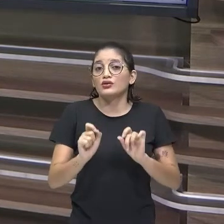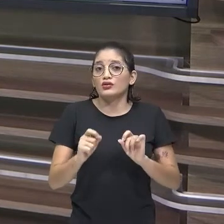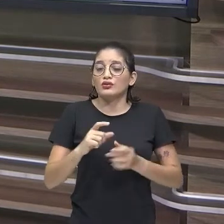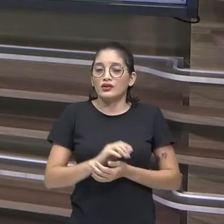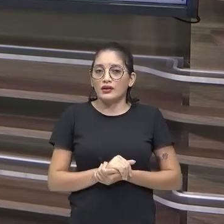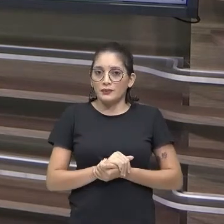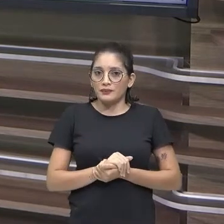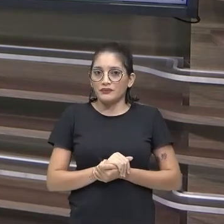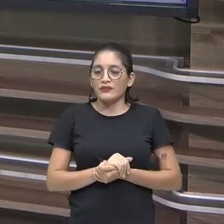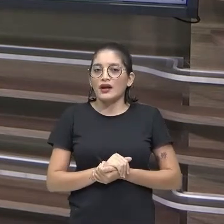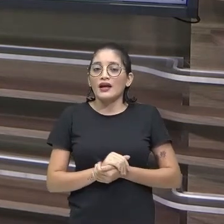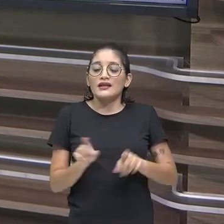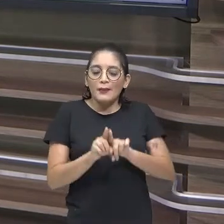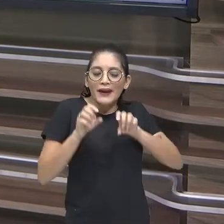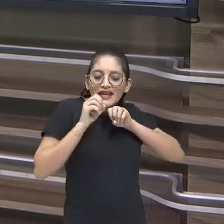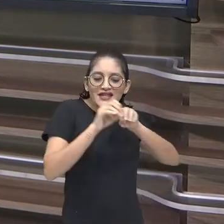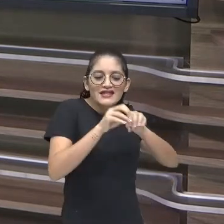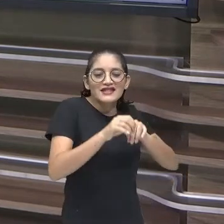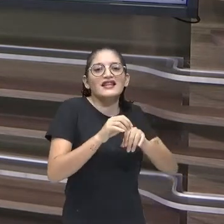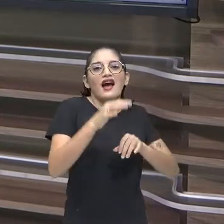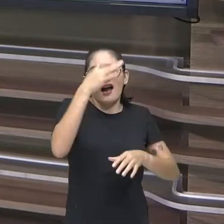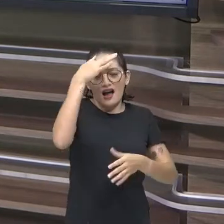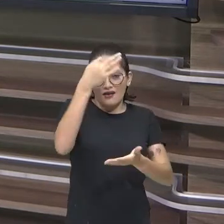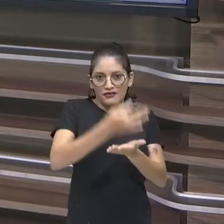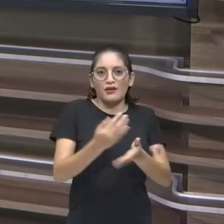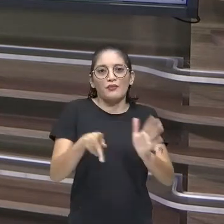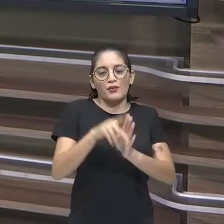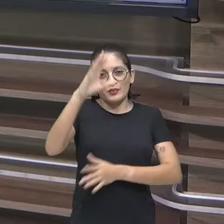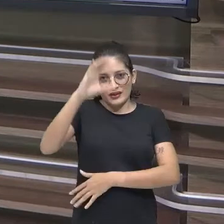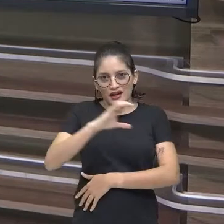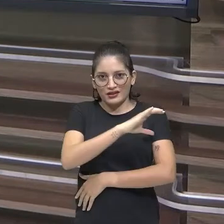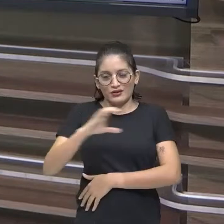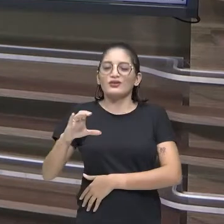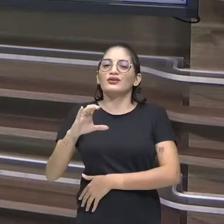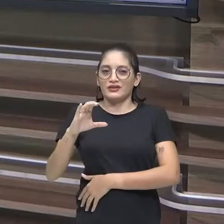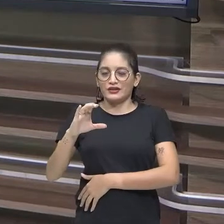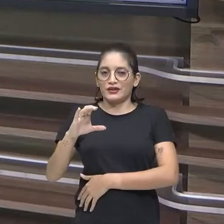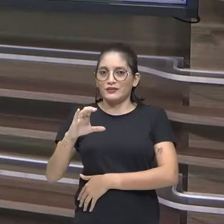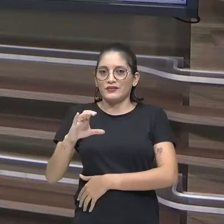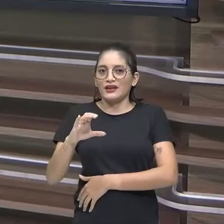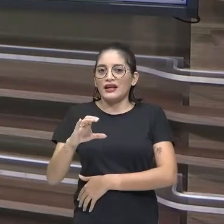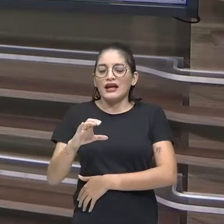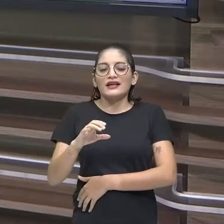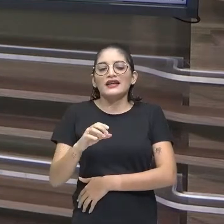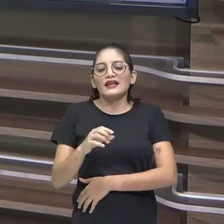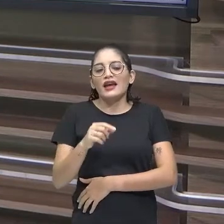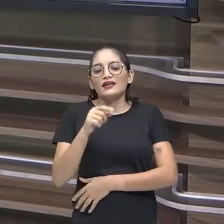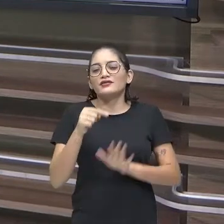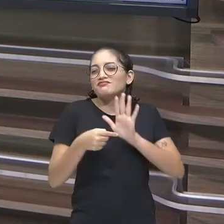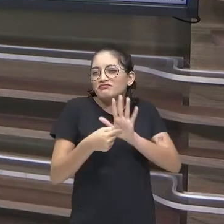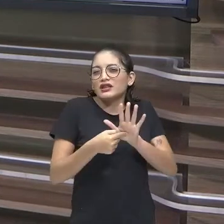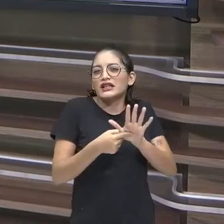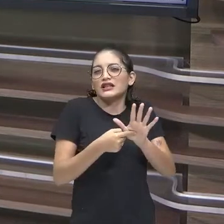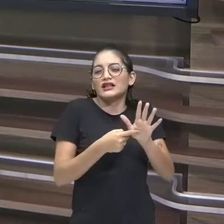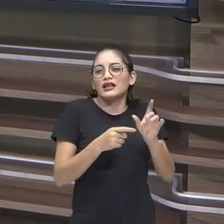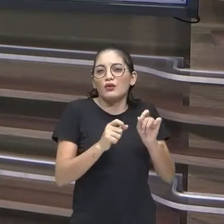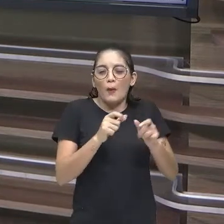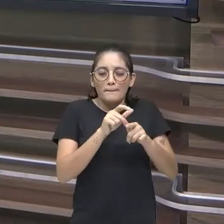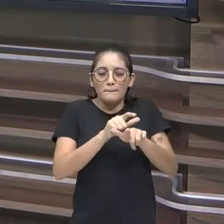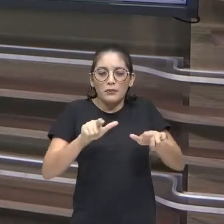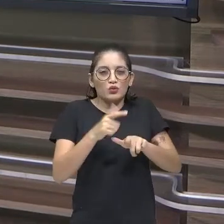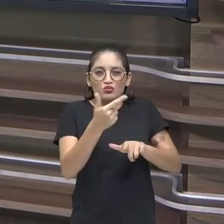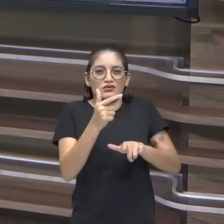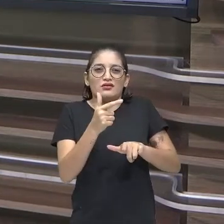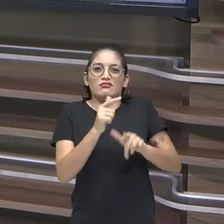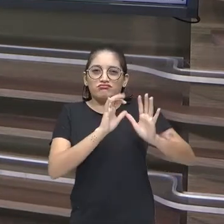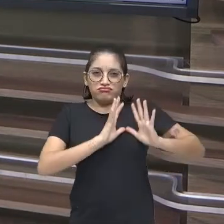fé católica para aquele povo, que muitas vezes eles consideravam pessoas impuras, ou seja, eles tinham uma visão